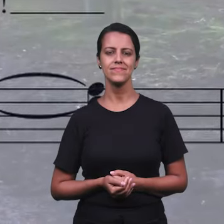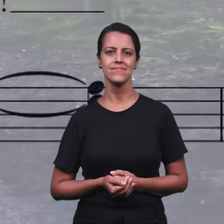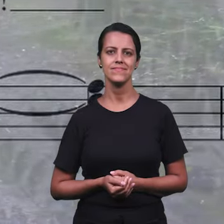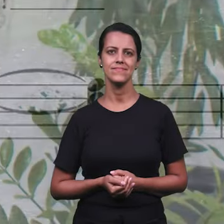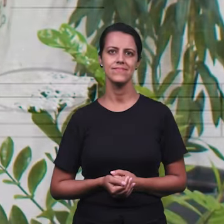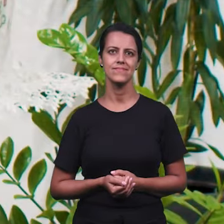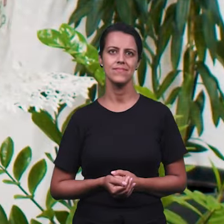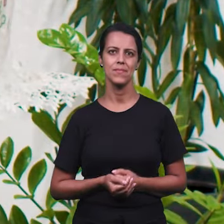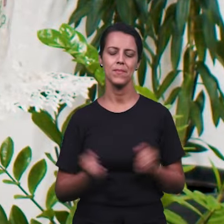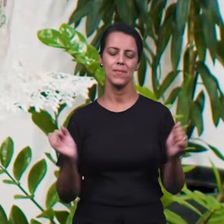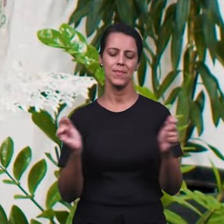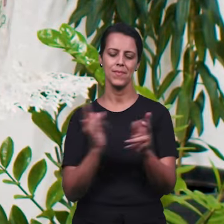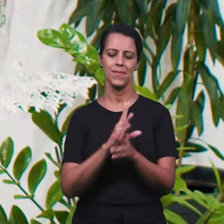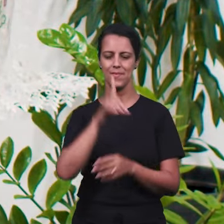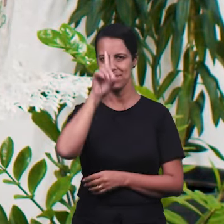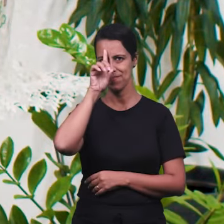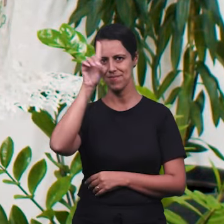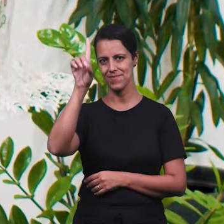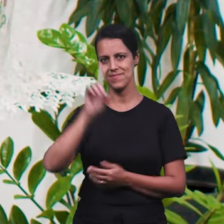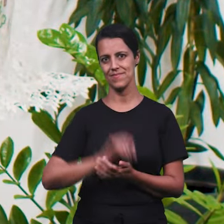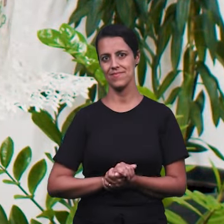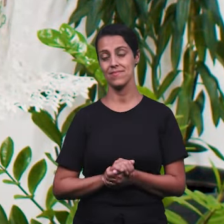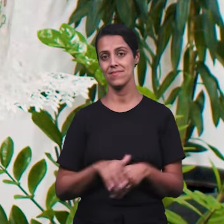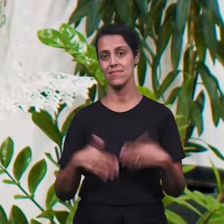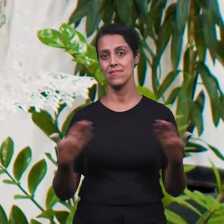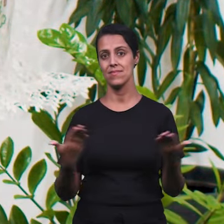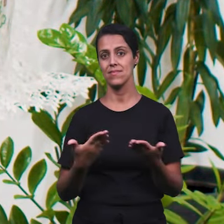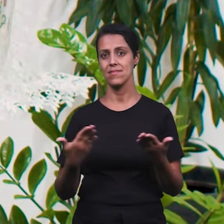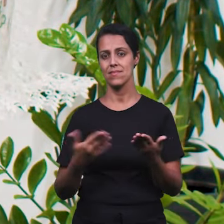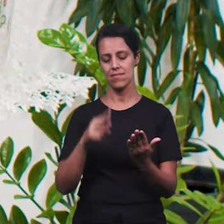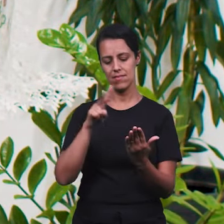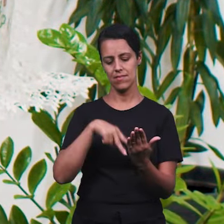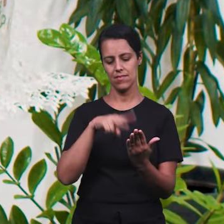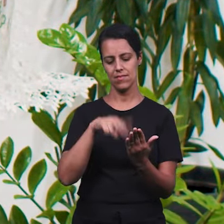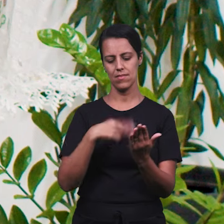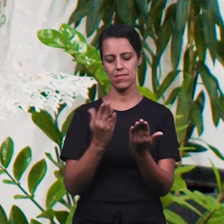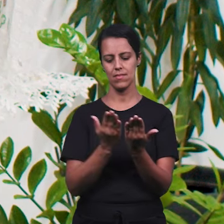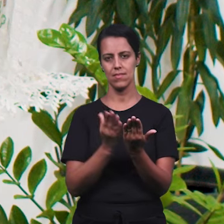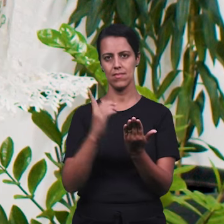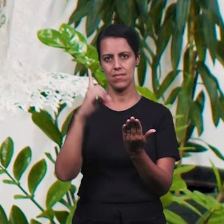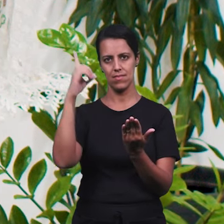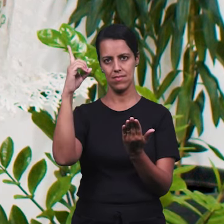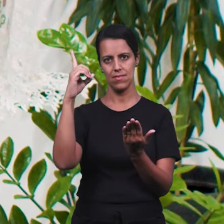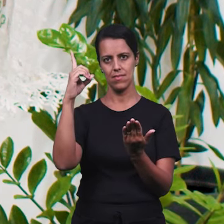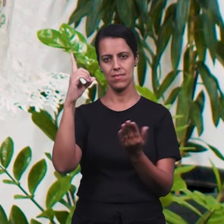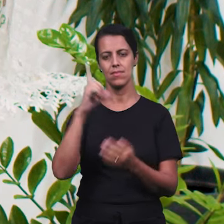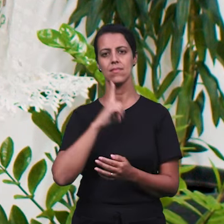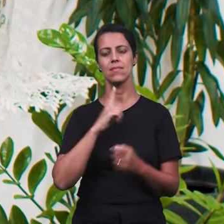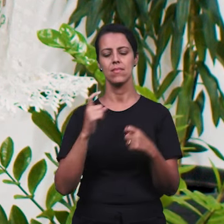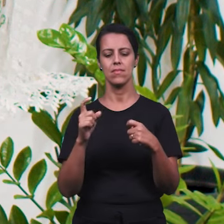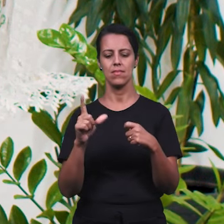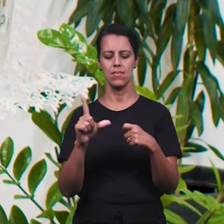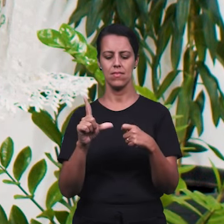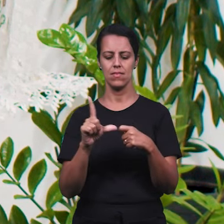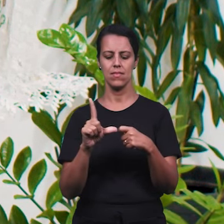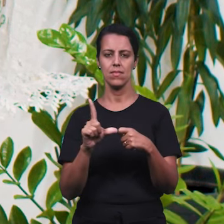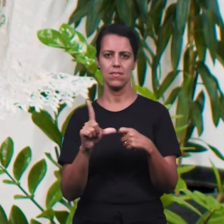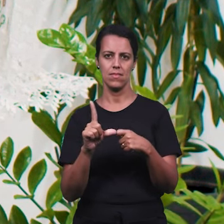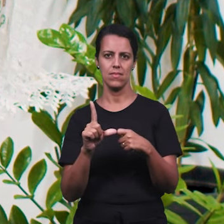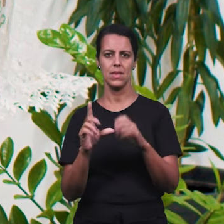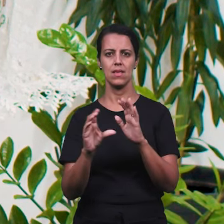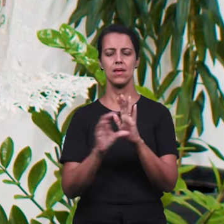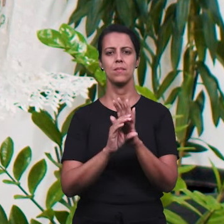pass glória a Deus nesse momento nós vamos ler a palavra do senhor que se encontra lá em Lucas Capítulo